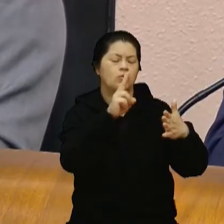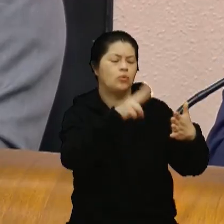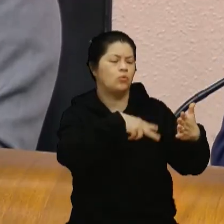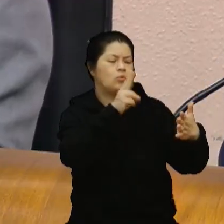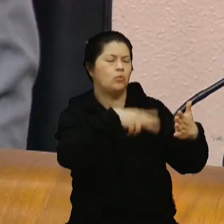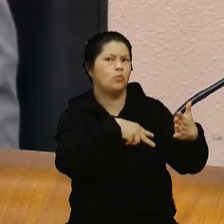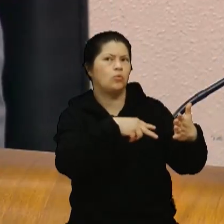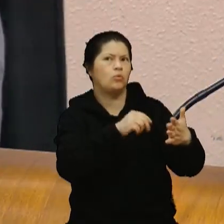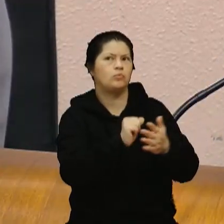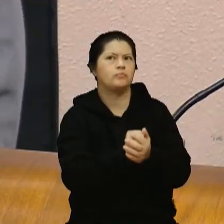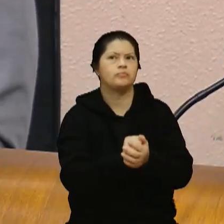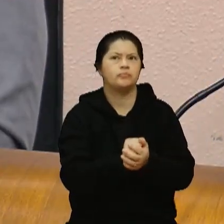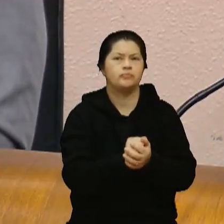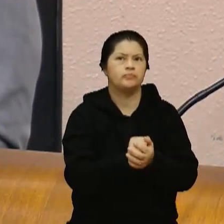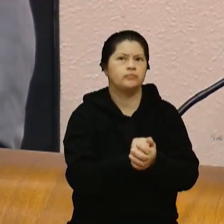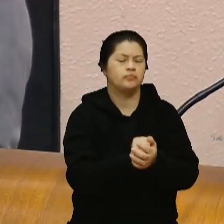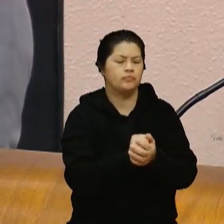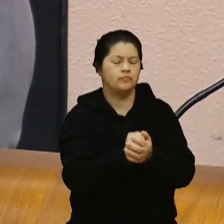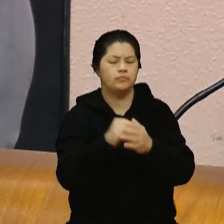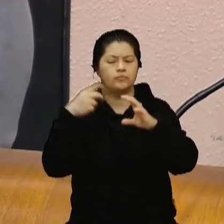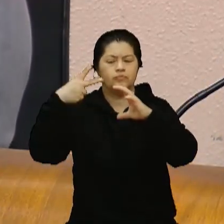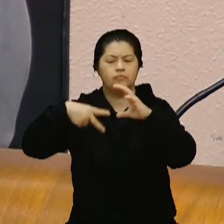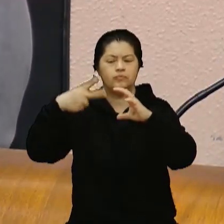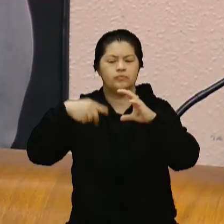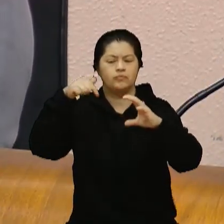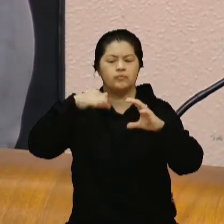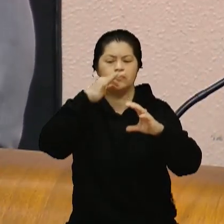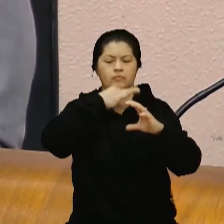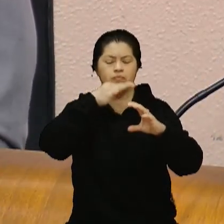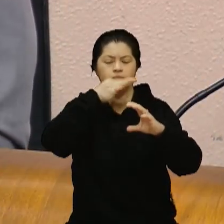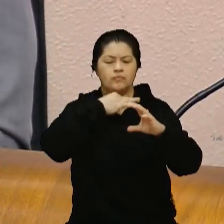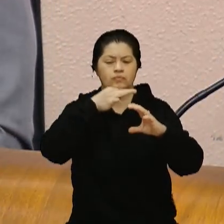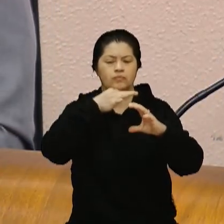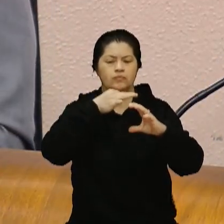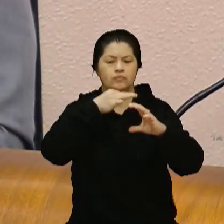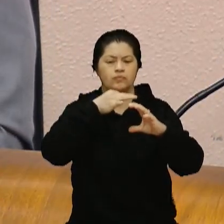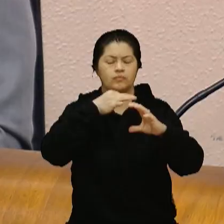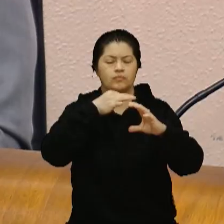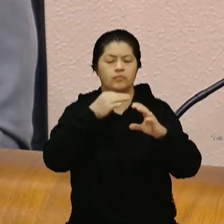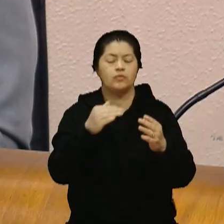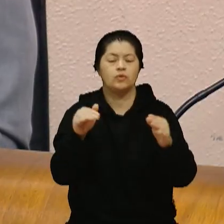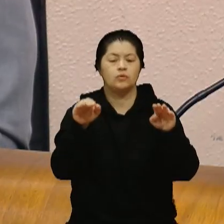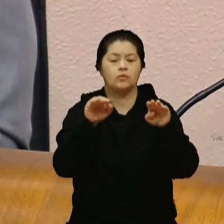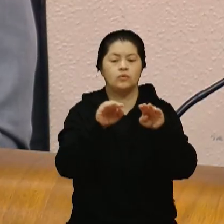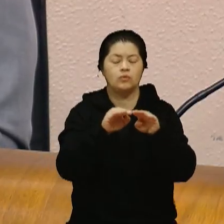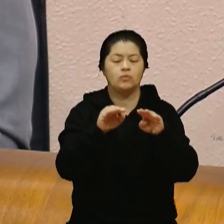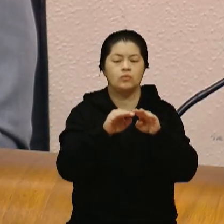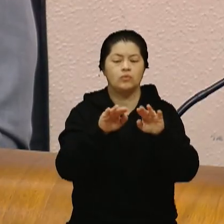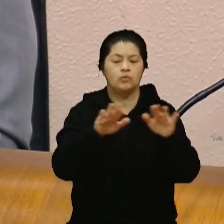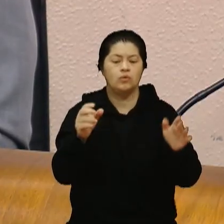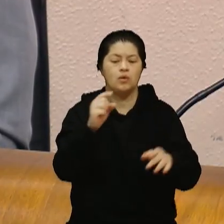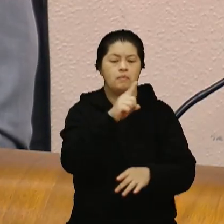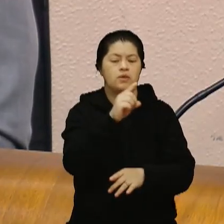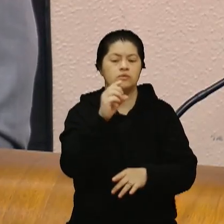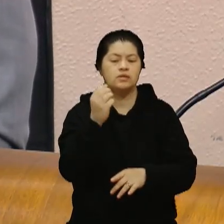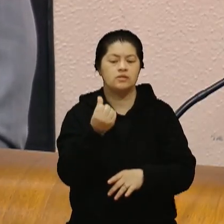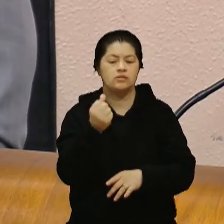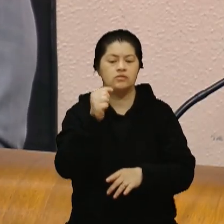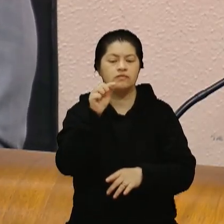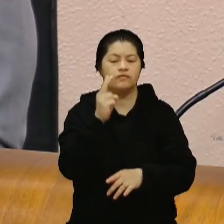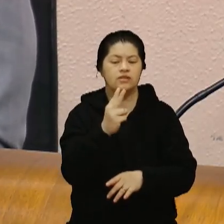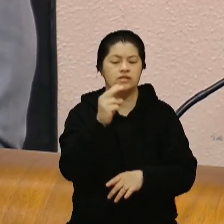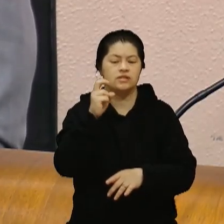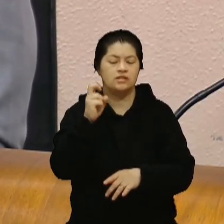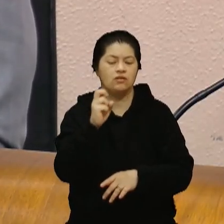teor: a Câmara Municipal de Caxias do Sul, de acordo com a resolução de mesa 1725-A,